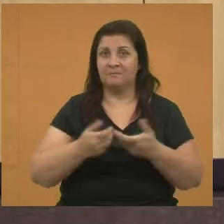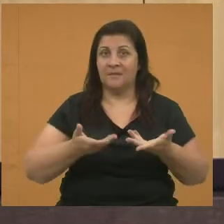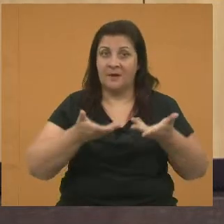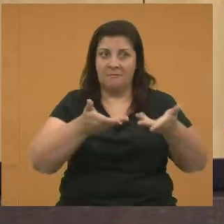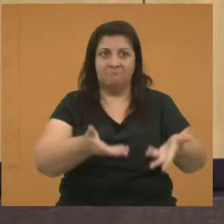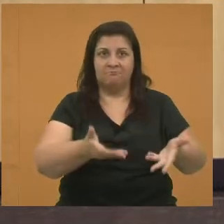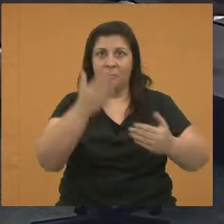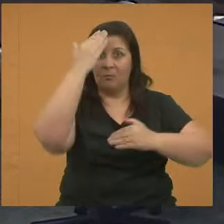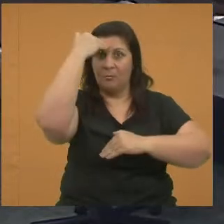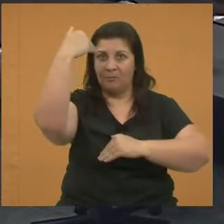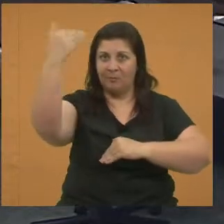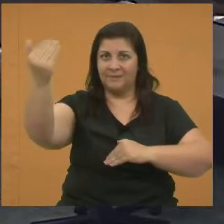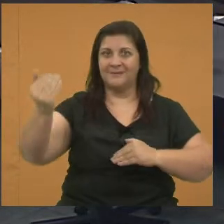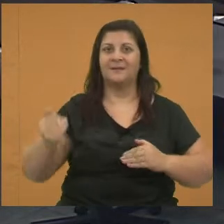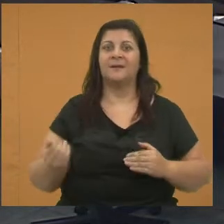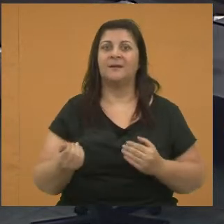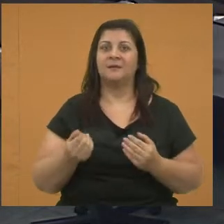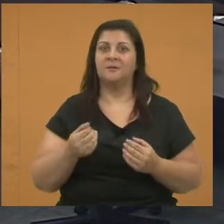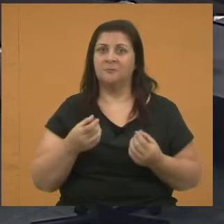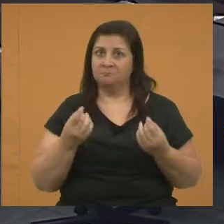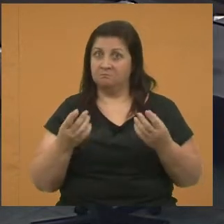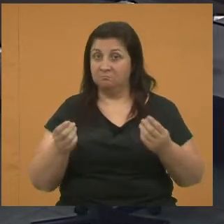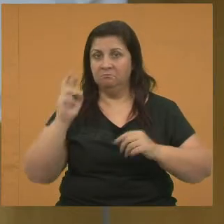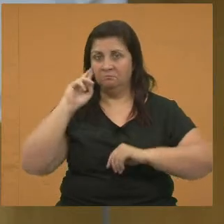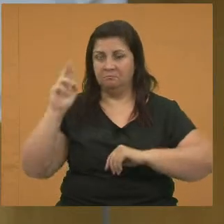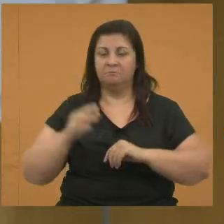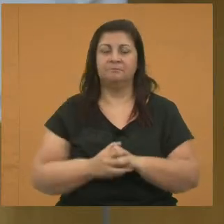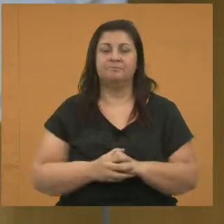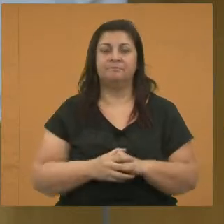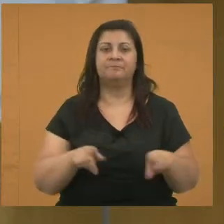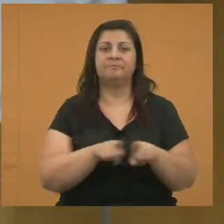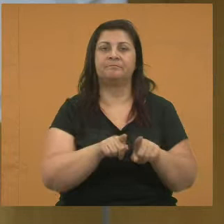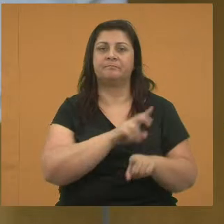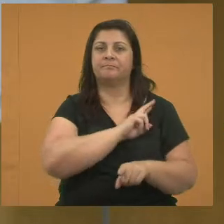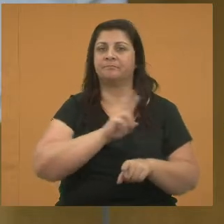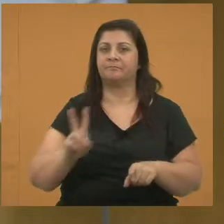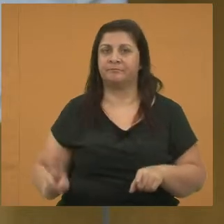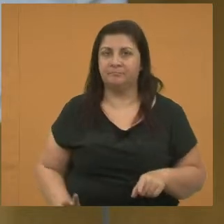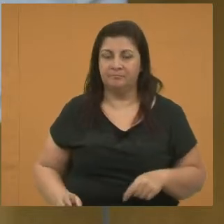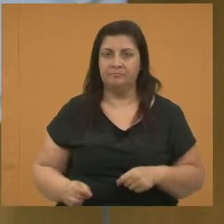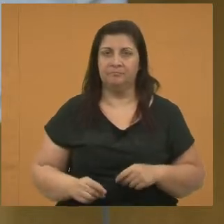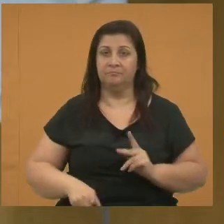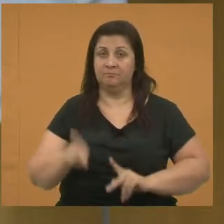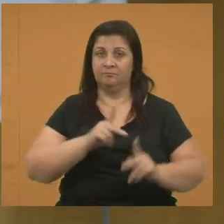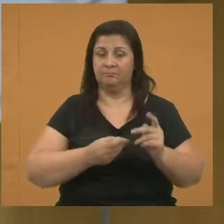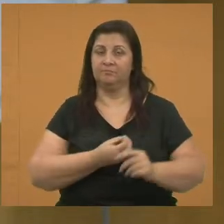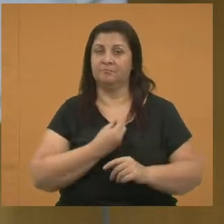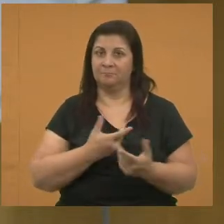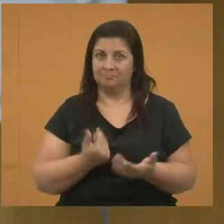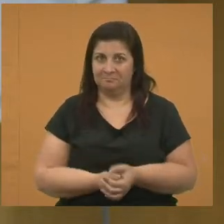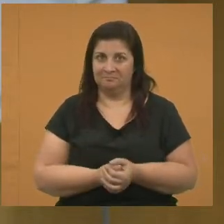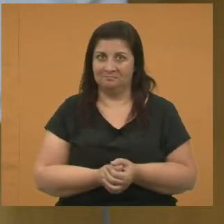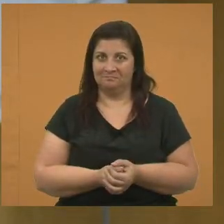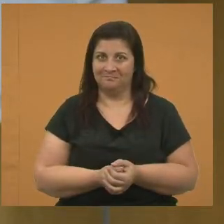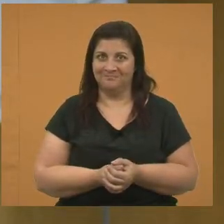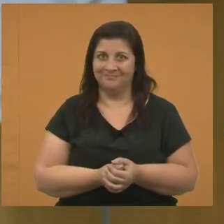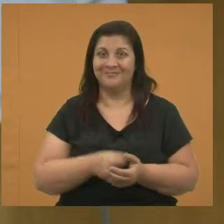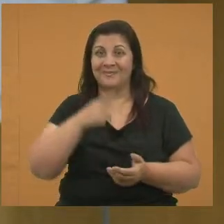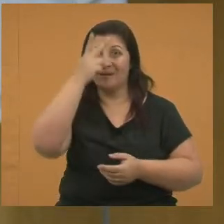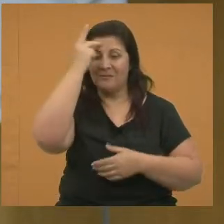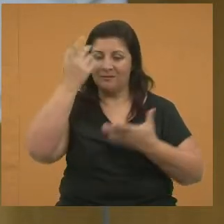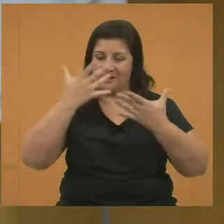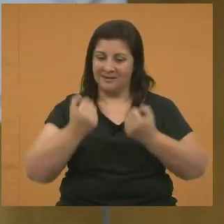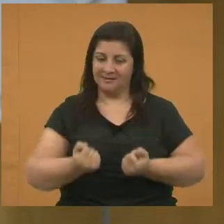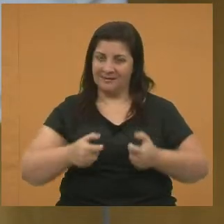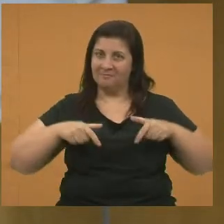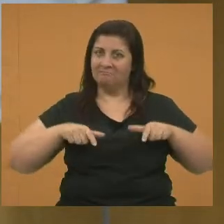estarem sendo hoje homenageados aqui, senhores vereadores, público presente, principalmente as pessoas que estão sendo